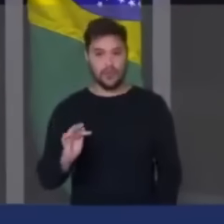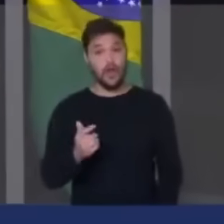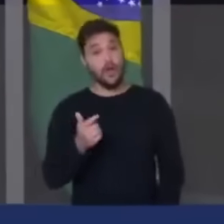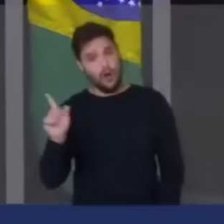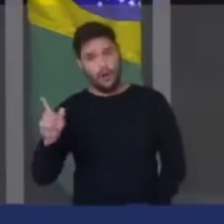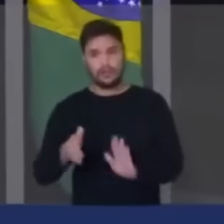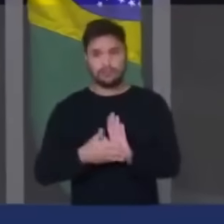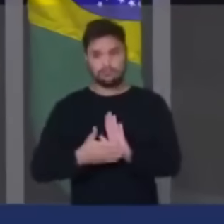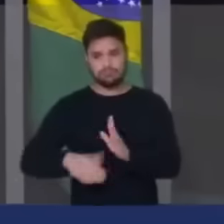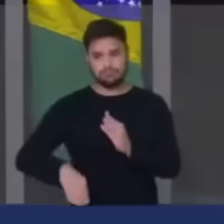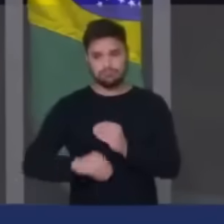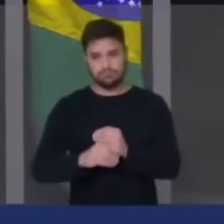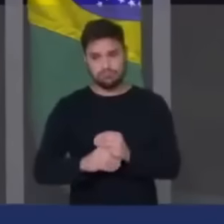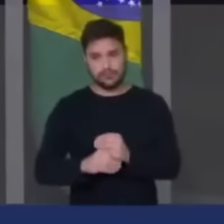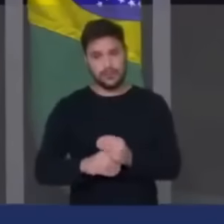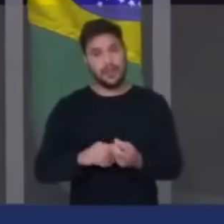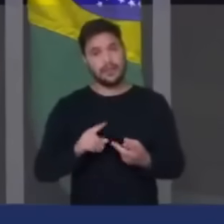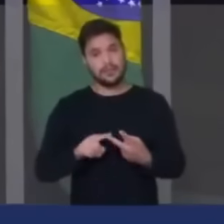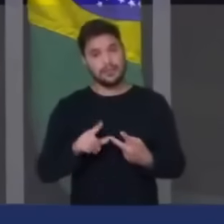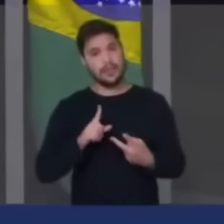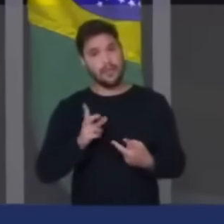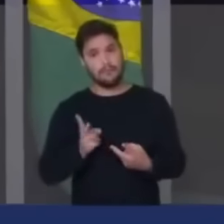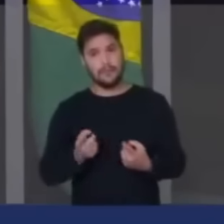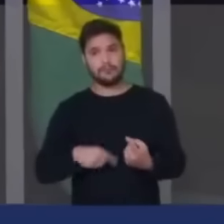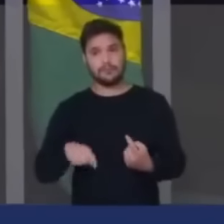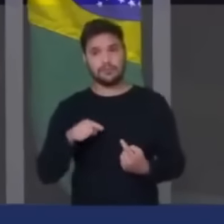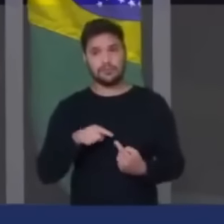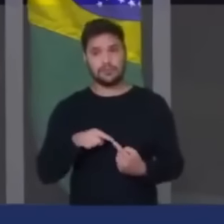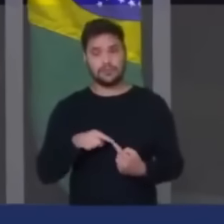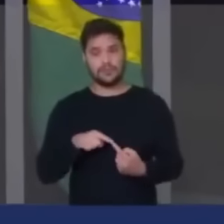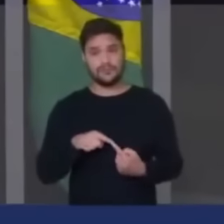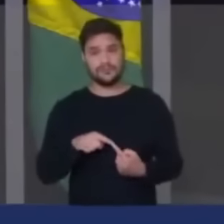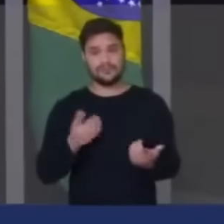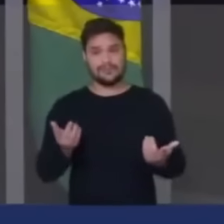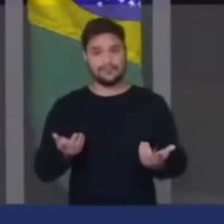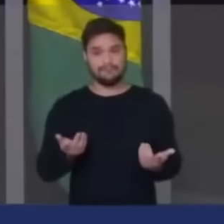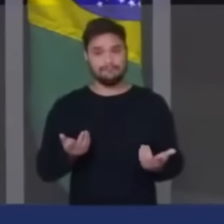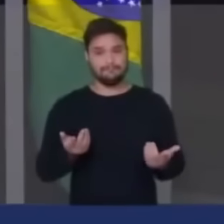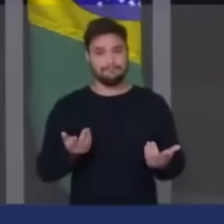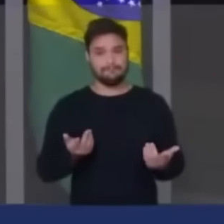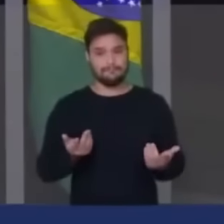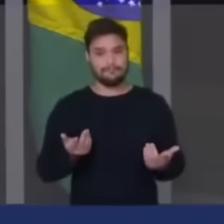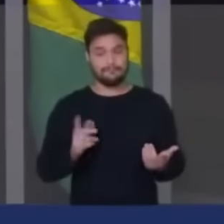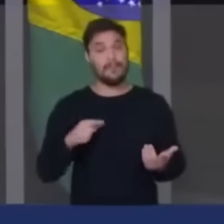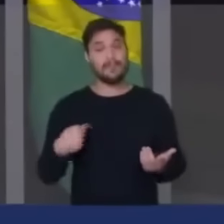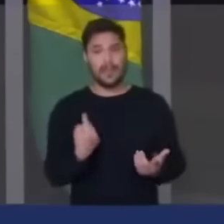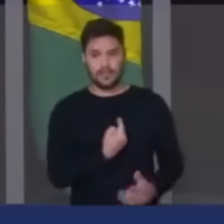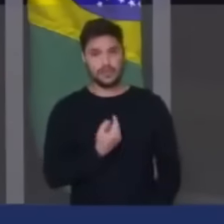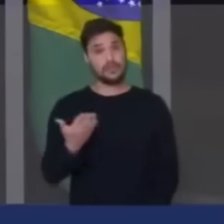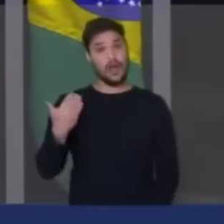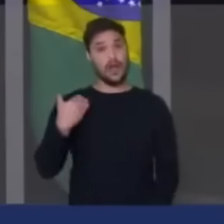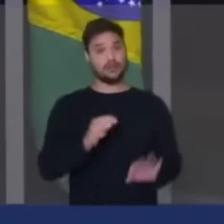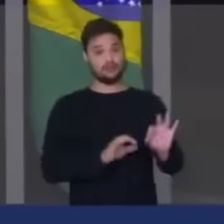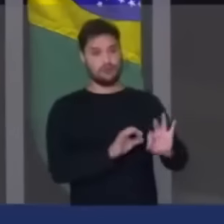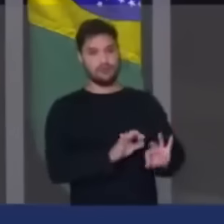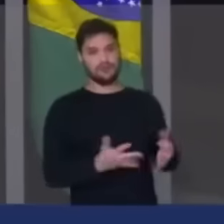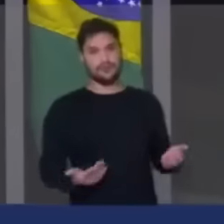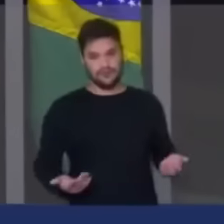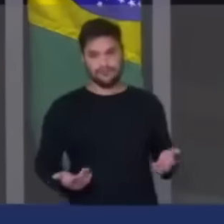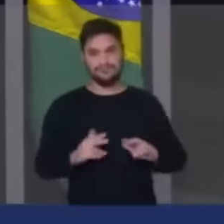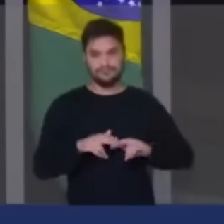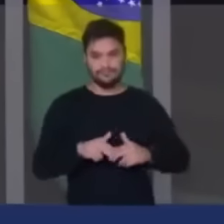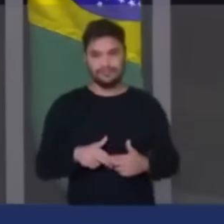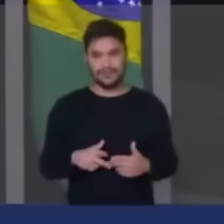vêm nesse mesmo intuito de descaracterizar um pouco o que nós concretizamos. Por isso que